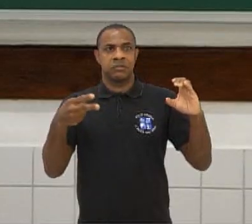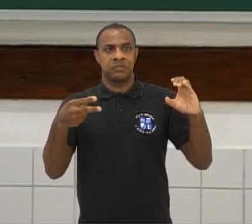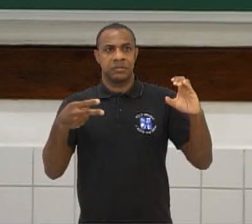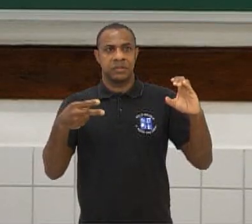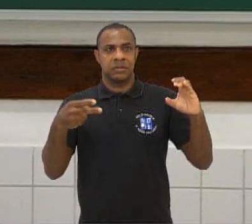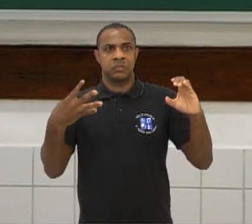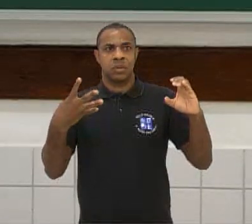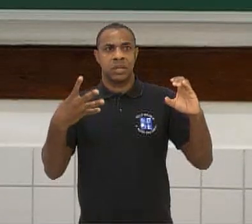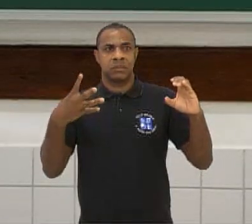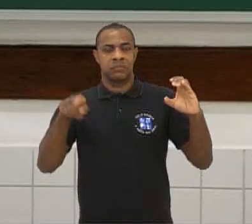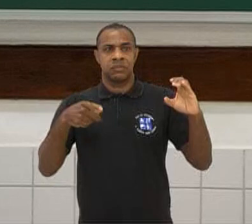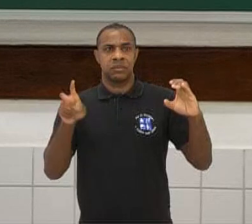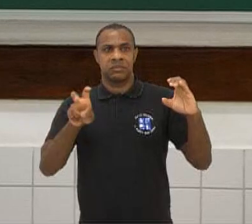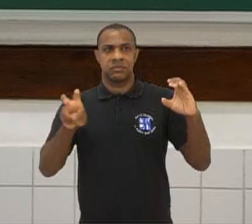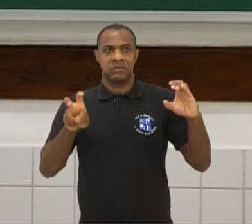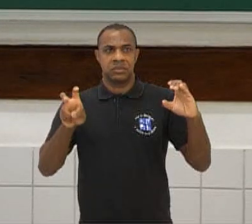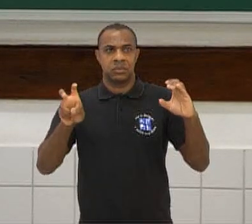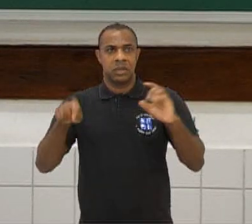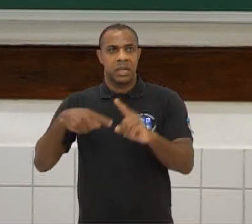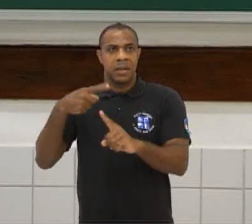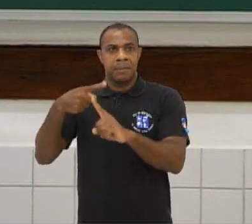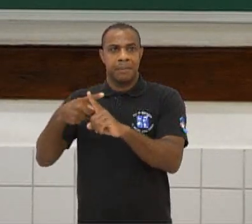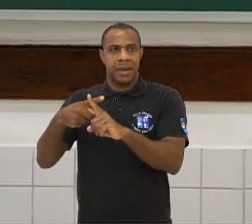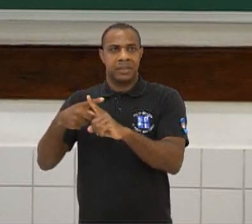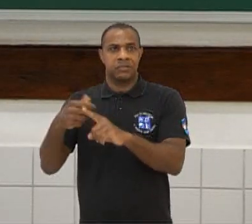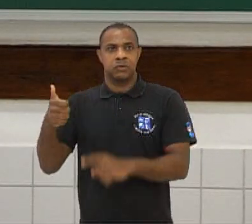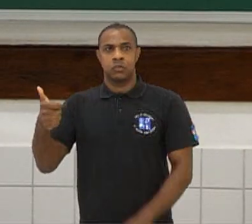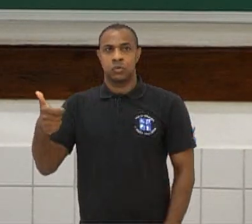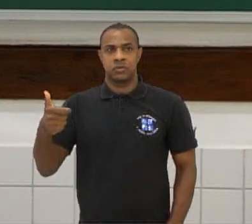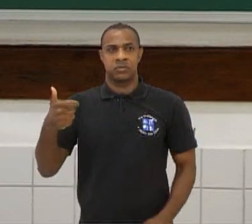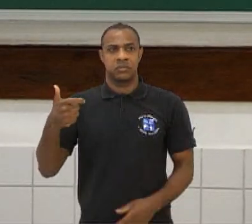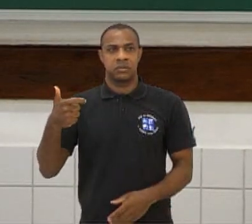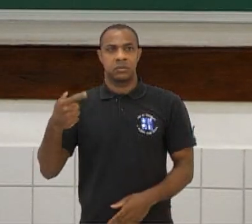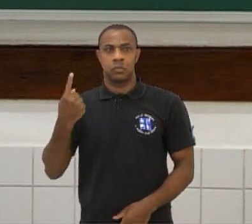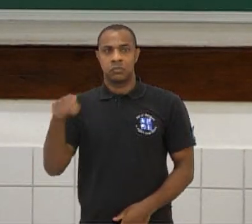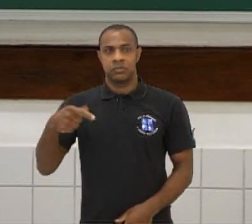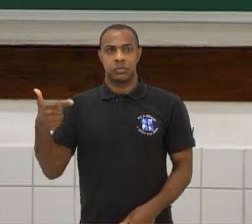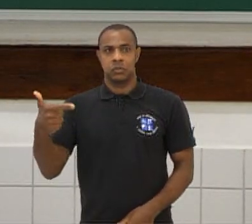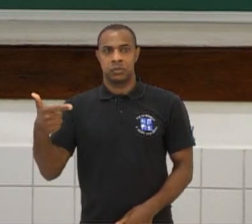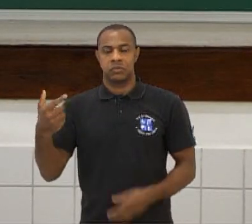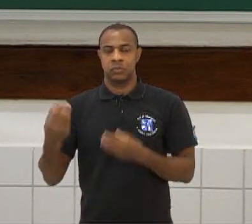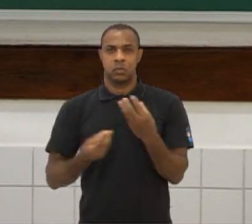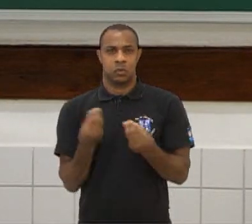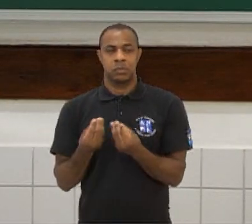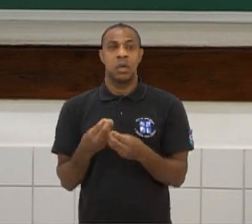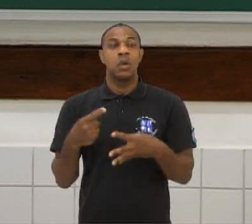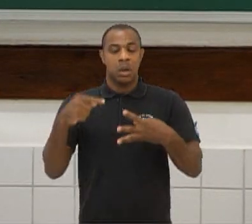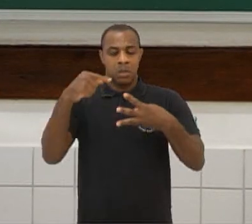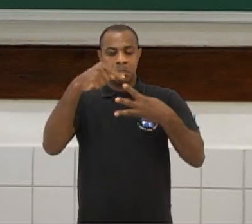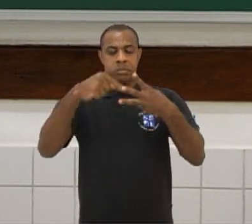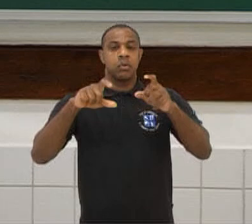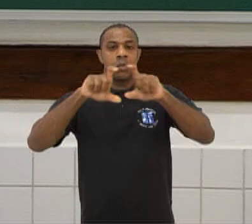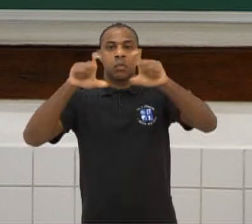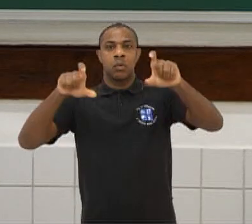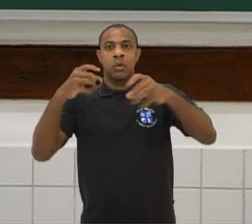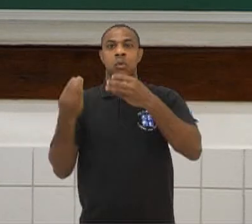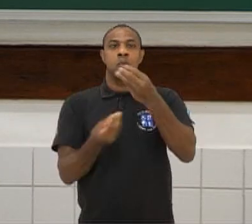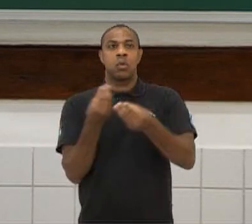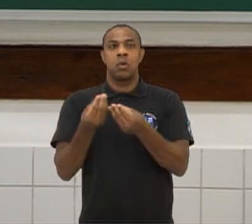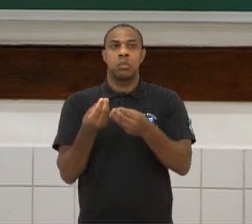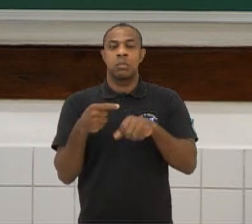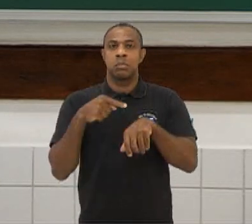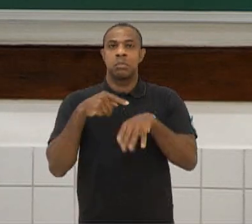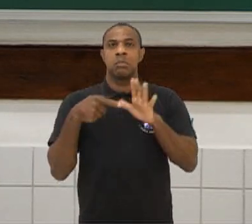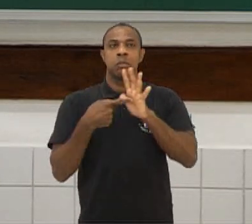tá, gente? Esse aqui você vai ler o enunciado e vai ver qual equação representa aquele enunciado. Eu vou